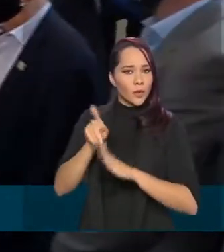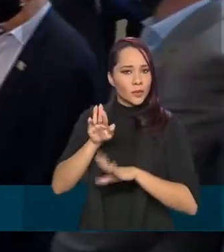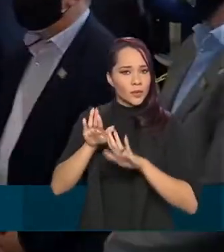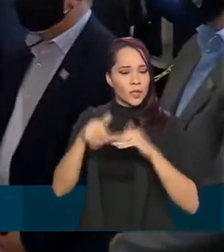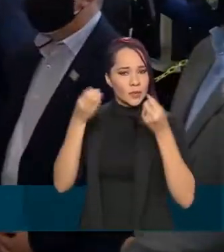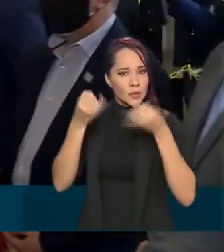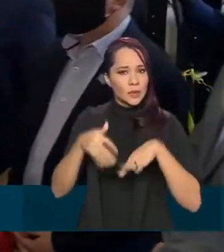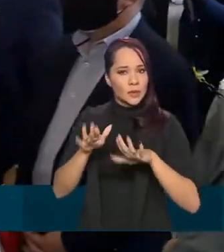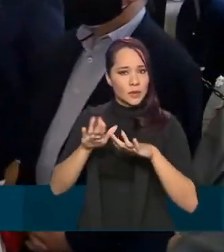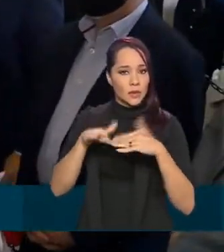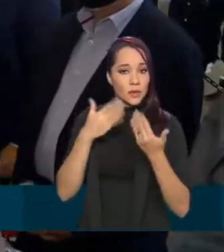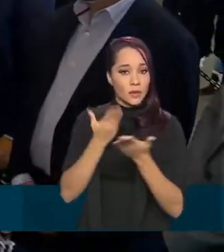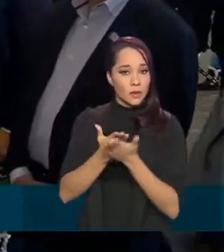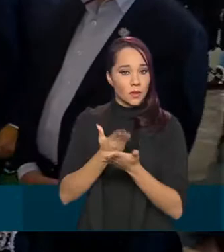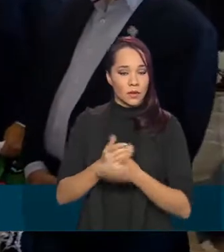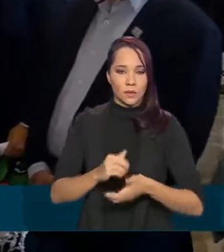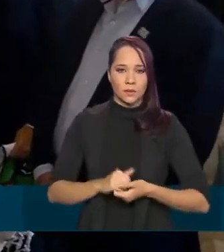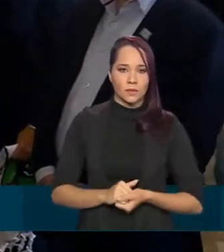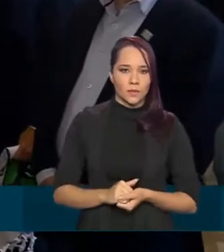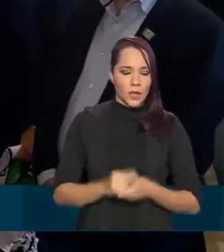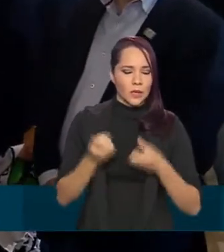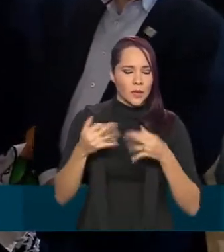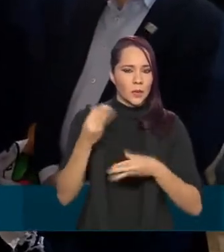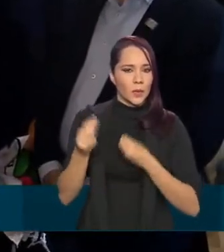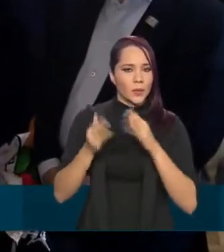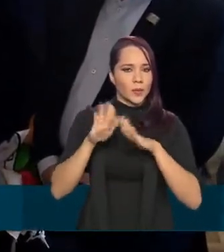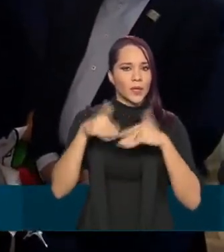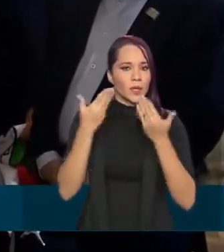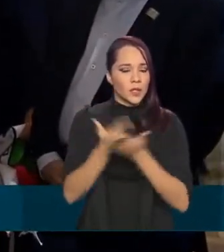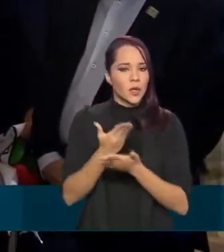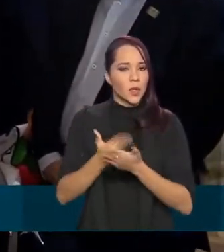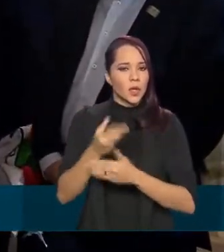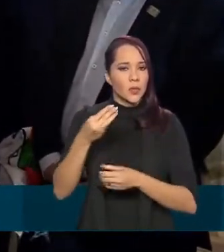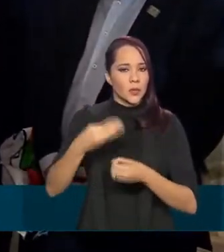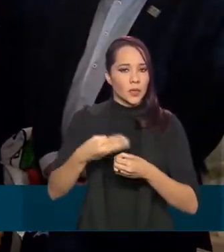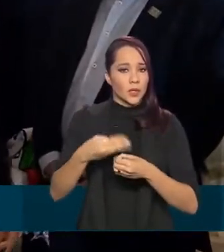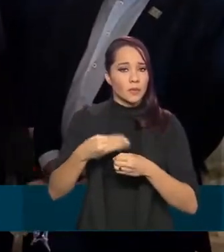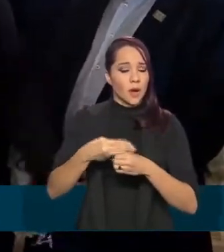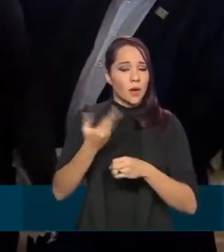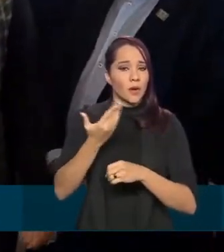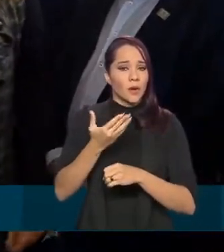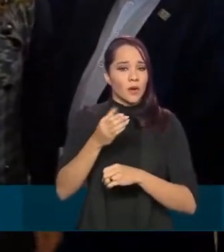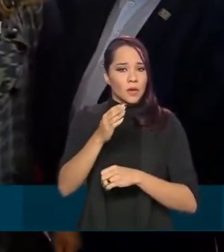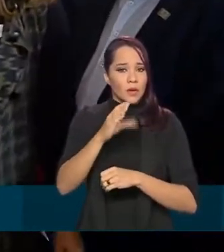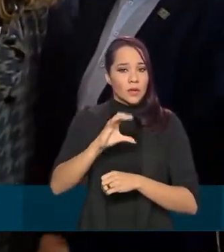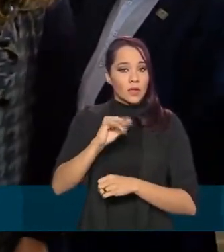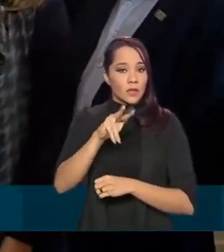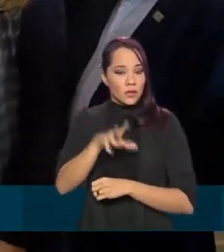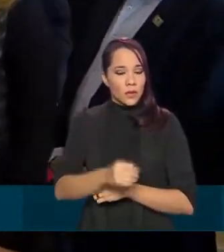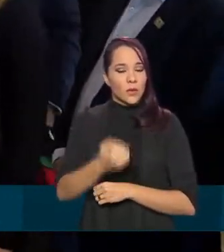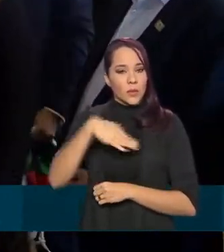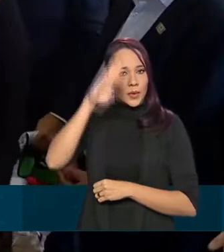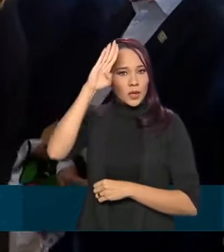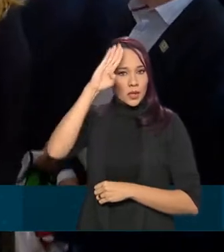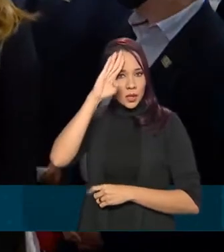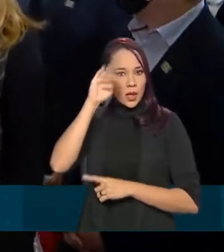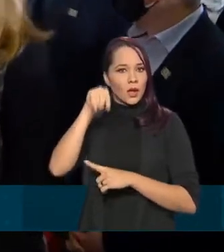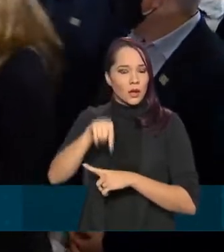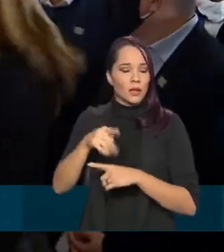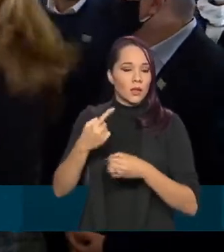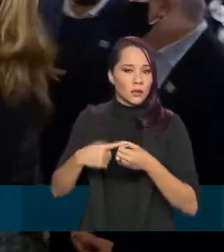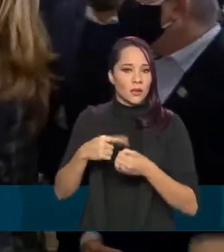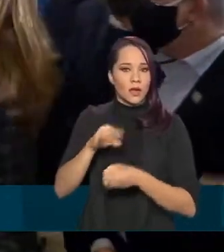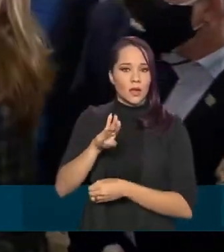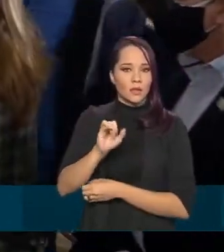escola. Sobre a Escola Municipal Cívico-Militar de Ensino Fundamental São Pedro, que fica em